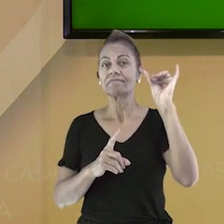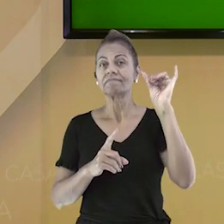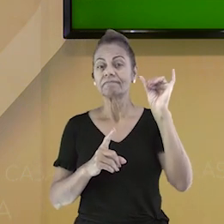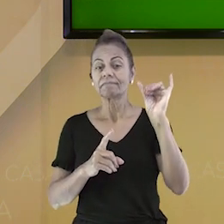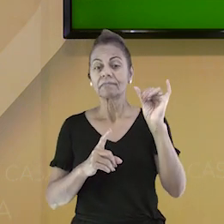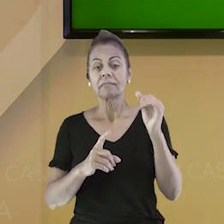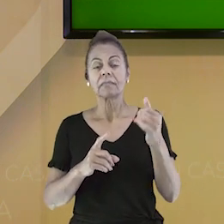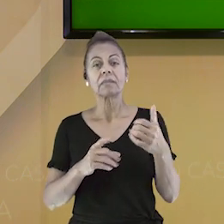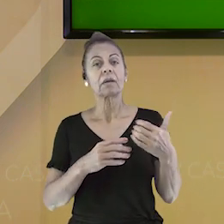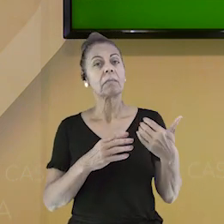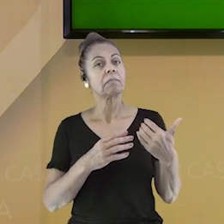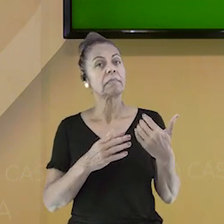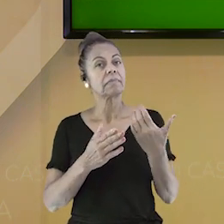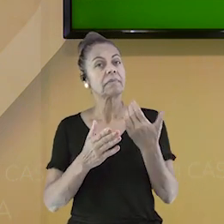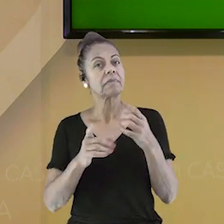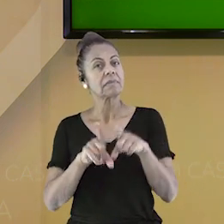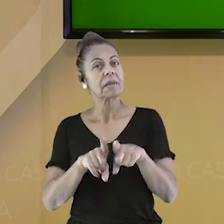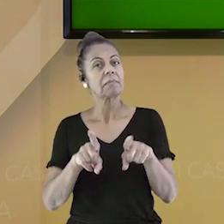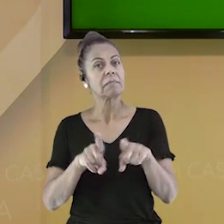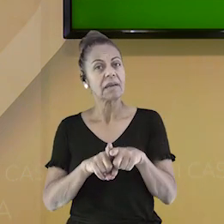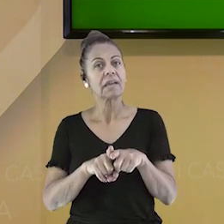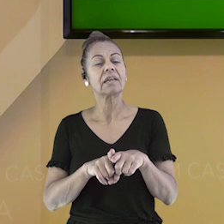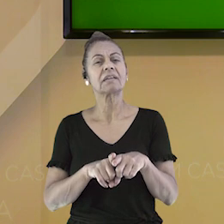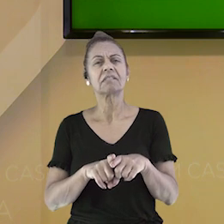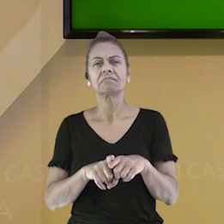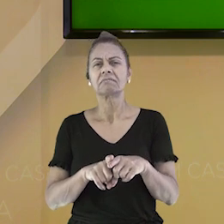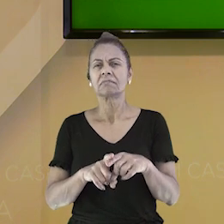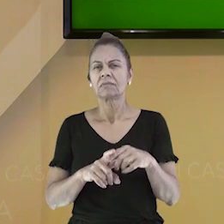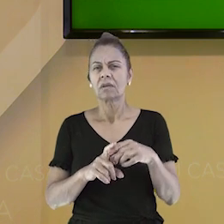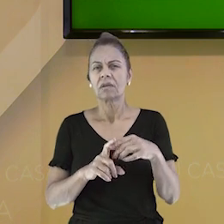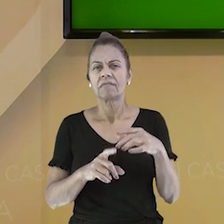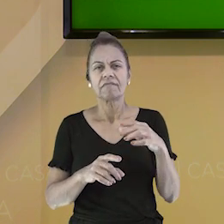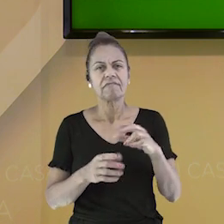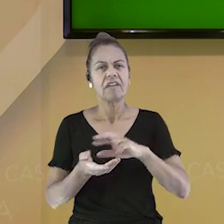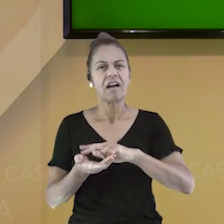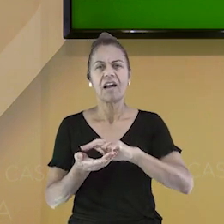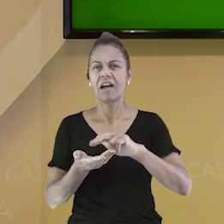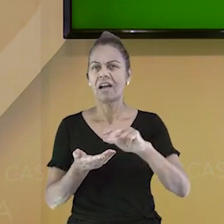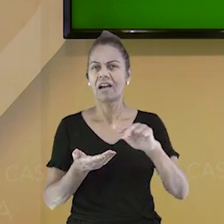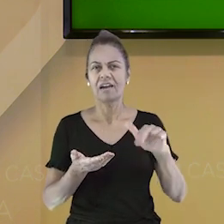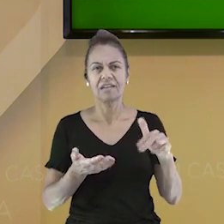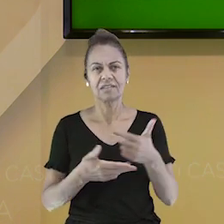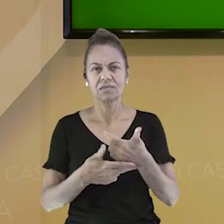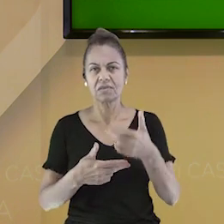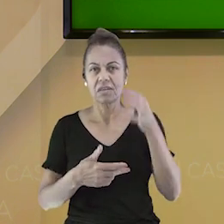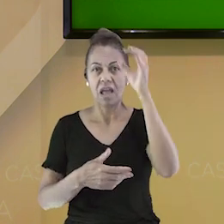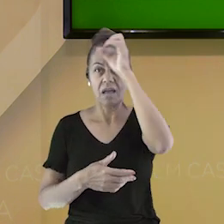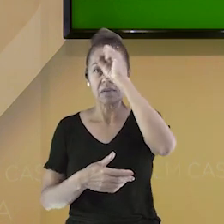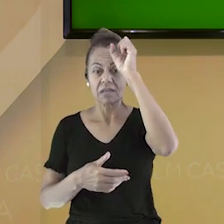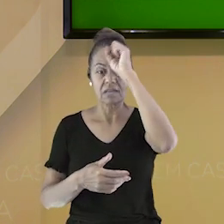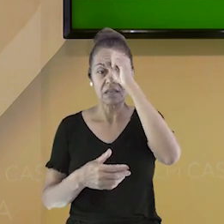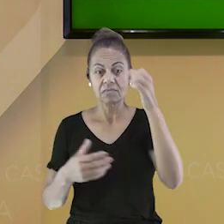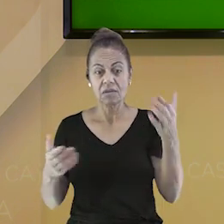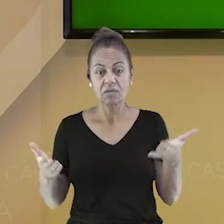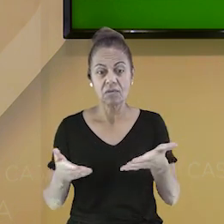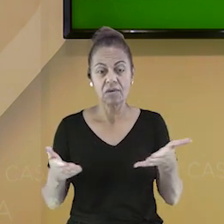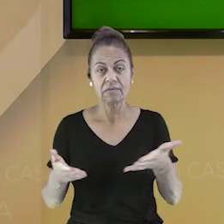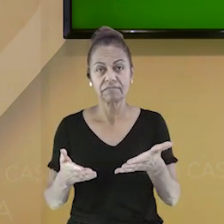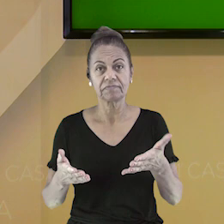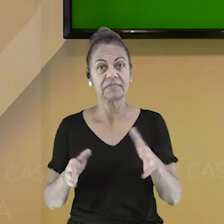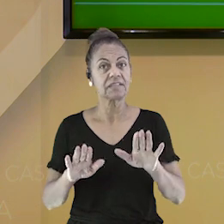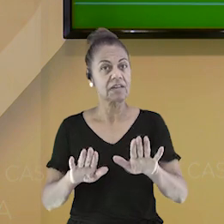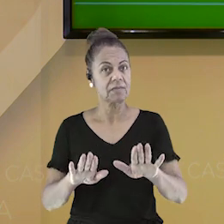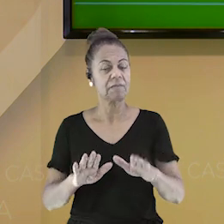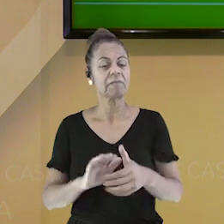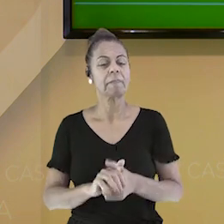que falamos até agora trouxe muito conhecimento, eu acho que a gente, né, pode responder a pergunta que eu fiz lá no início. Vocês lembram qual